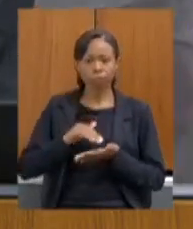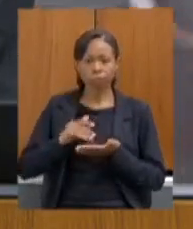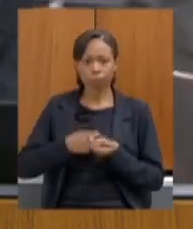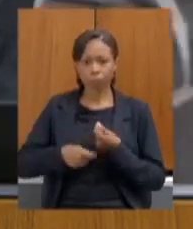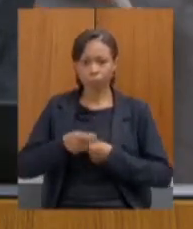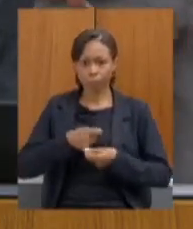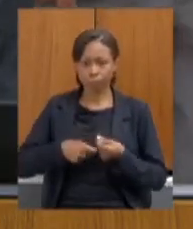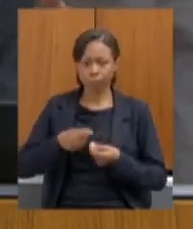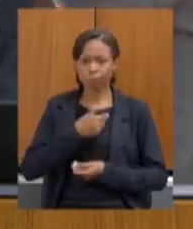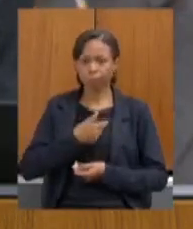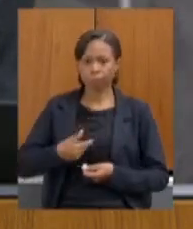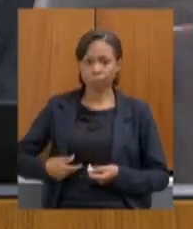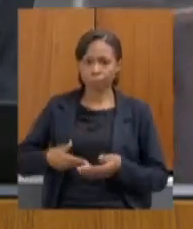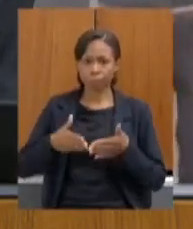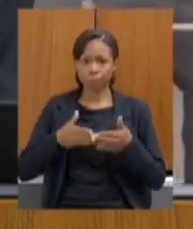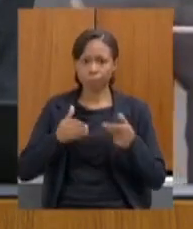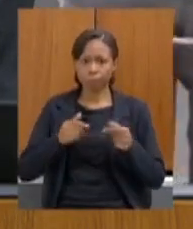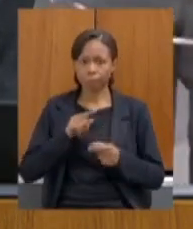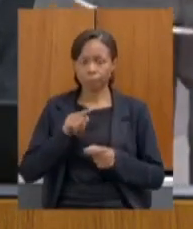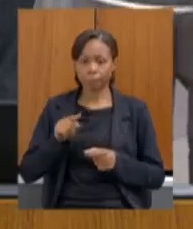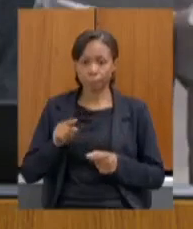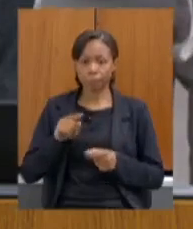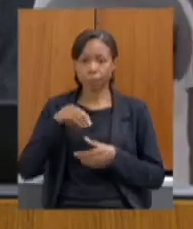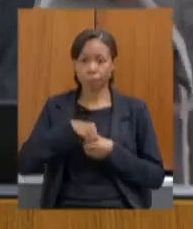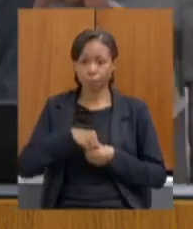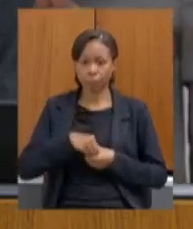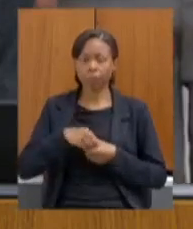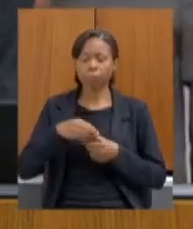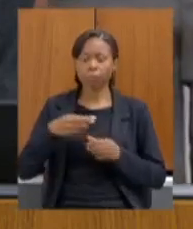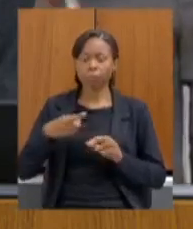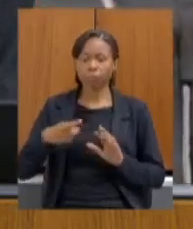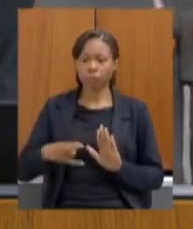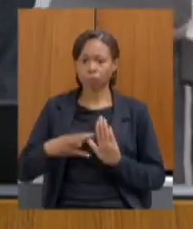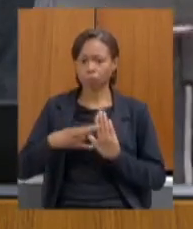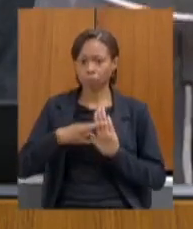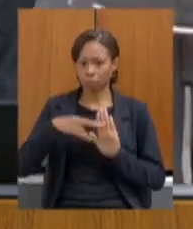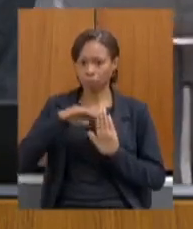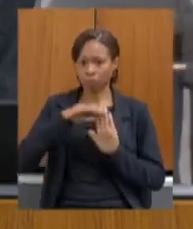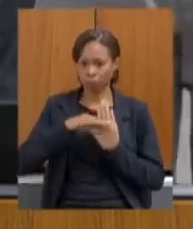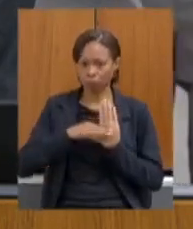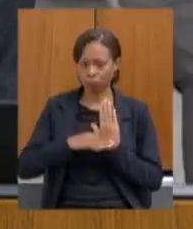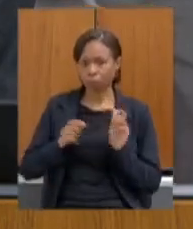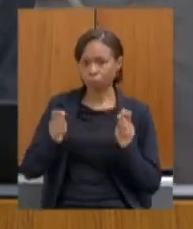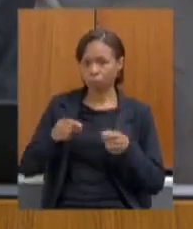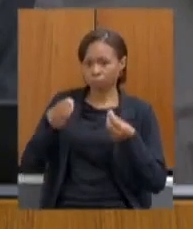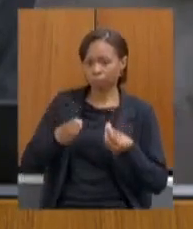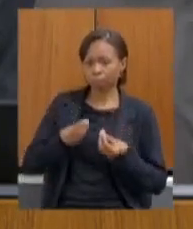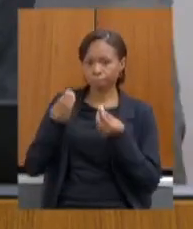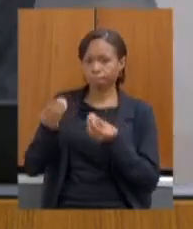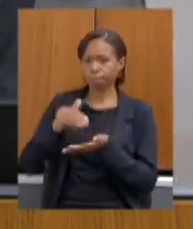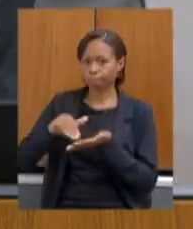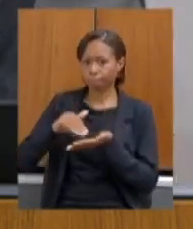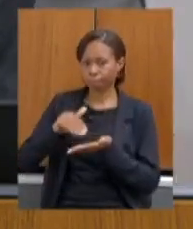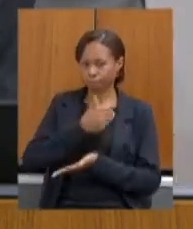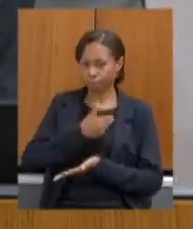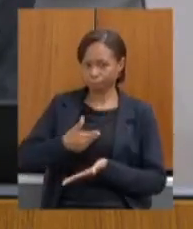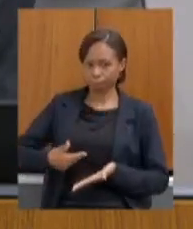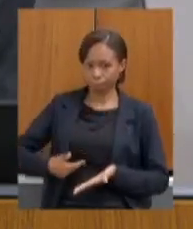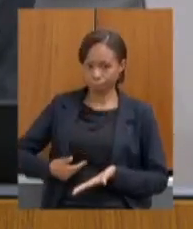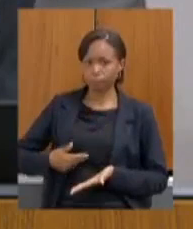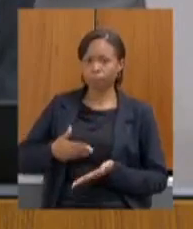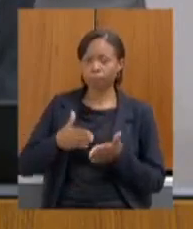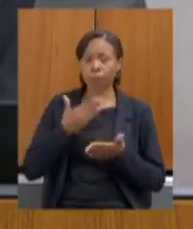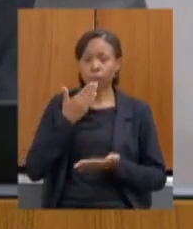deputado que se subserve requer da vossa excelência no termo do artigo 103 para a terceira alinhada do regimento interno que seja descaminhado ao secretário do Estado de Governo, SEGOF,